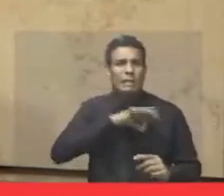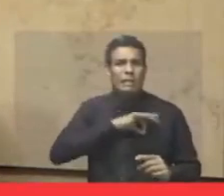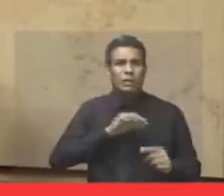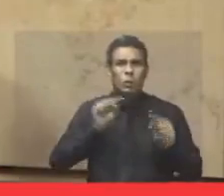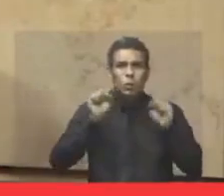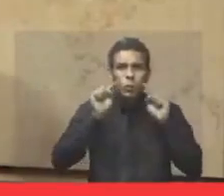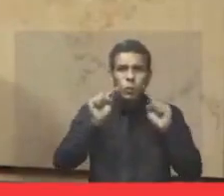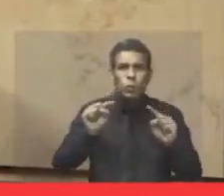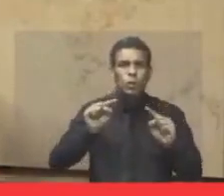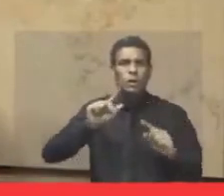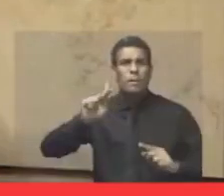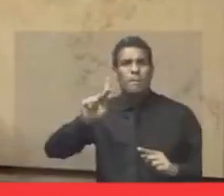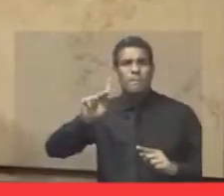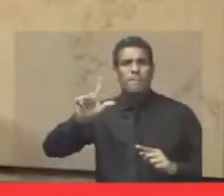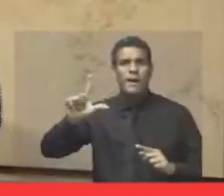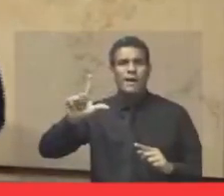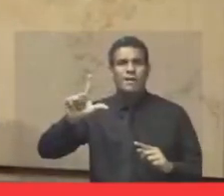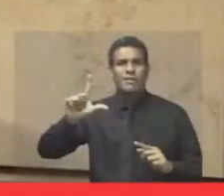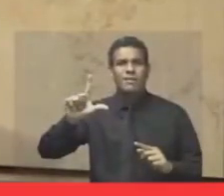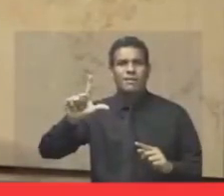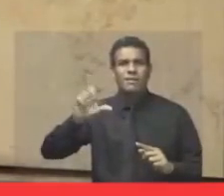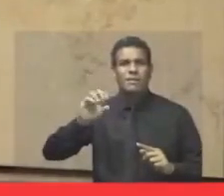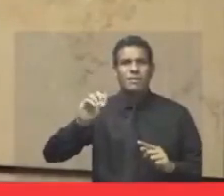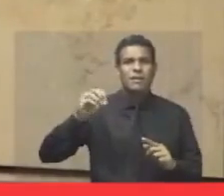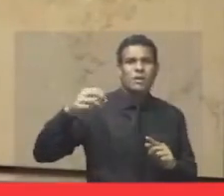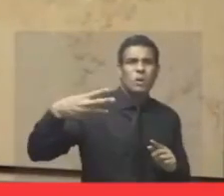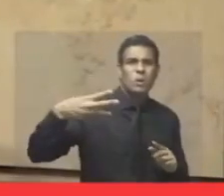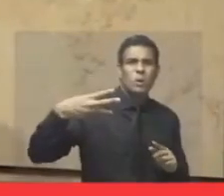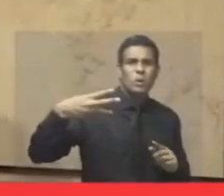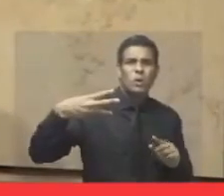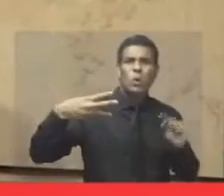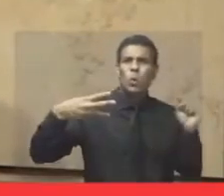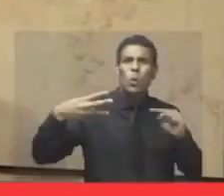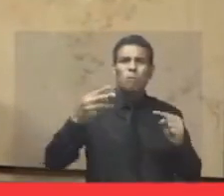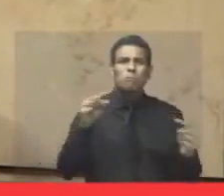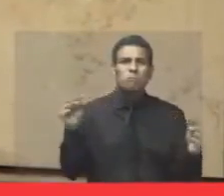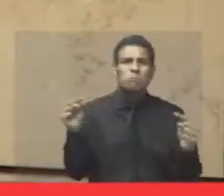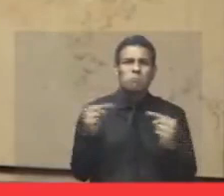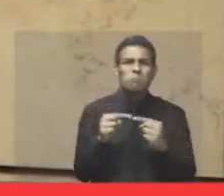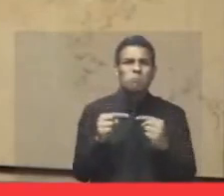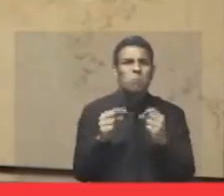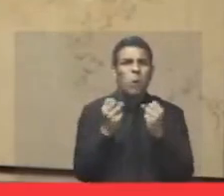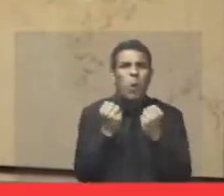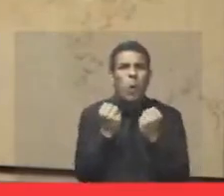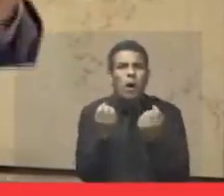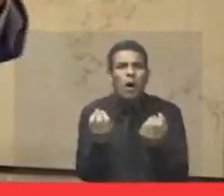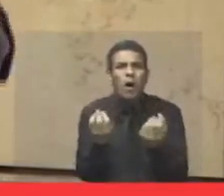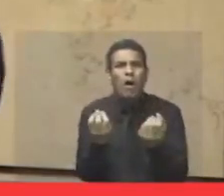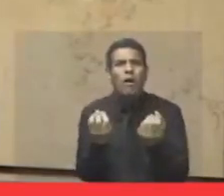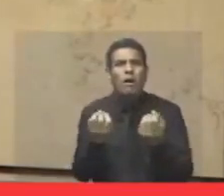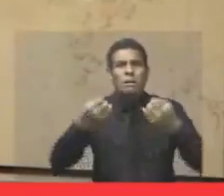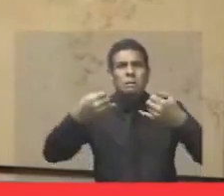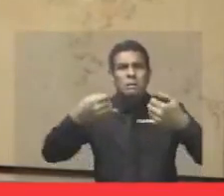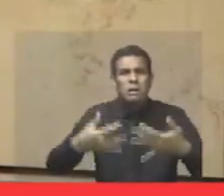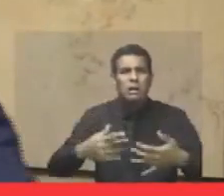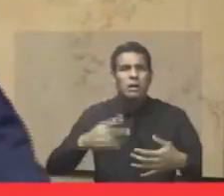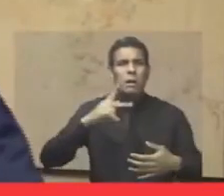esse PLC chega aqui, pessoal, e caiu com uma bomba. Porque o que dizia o